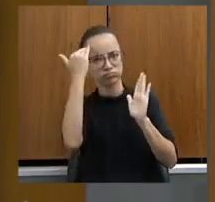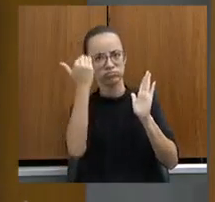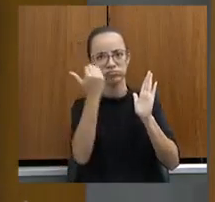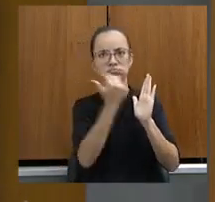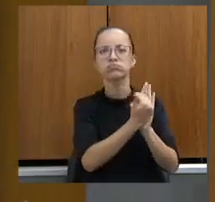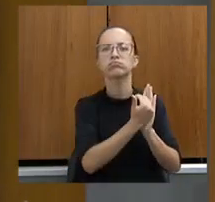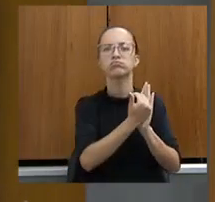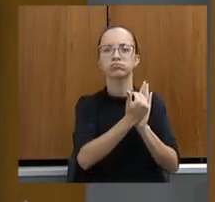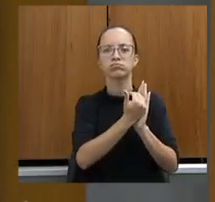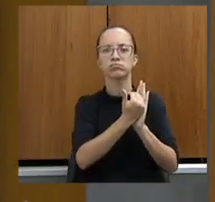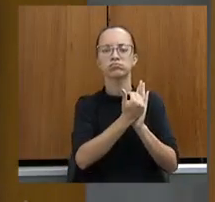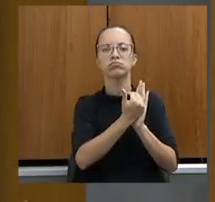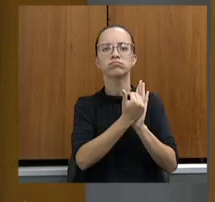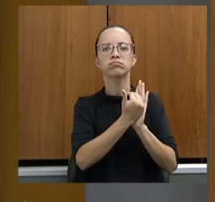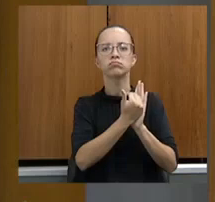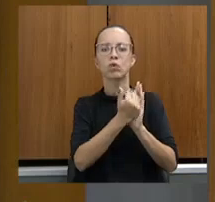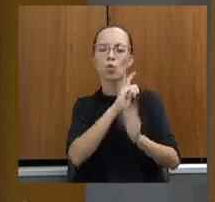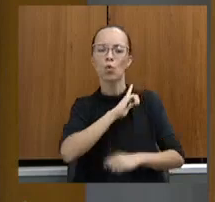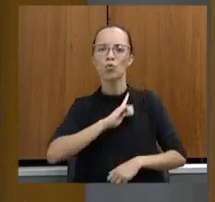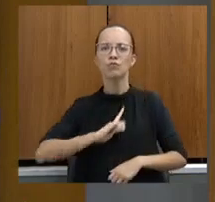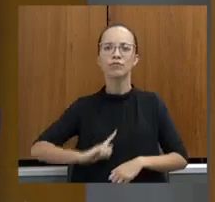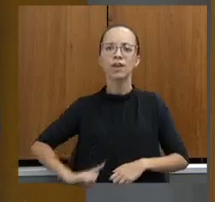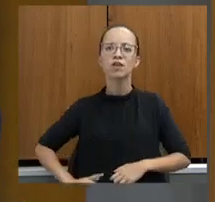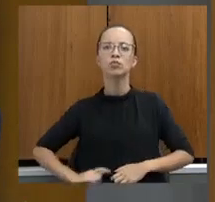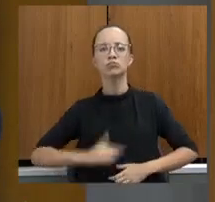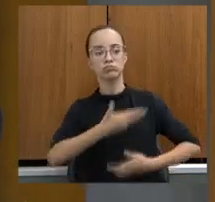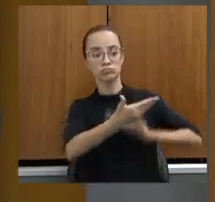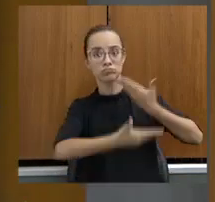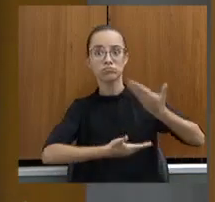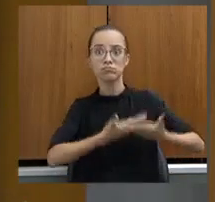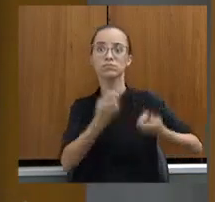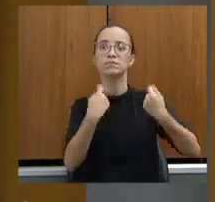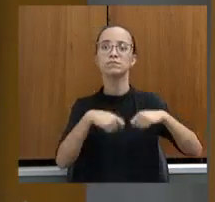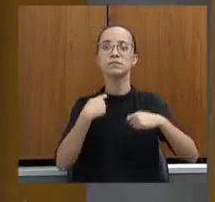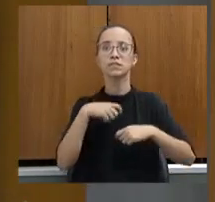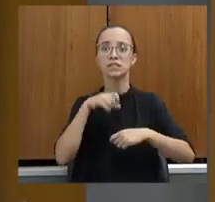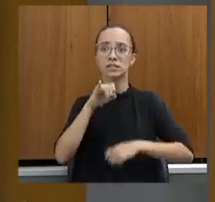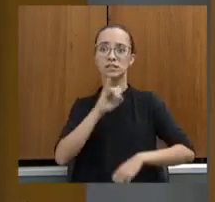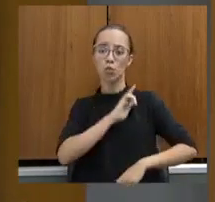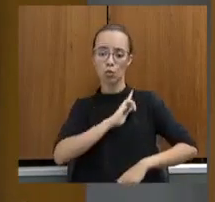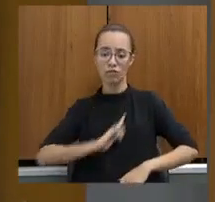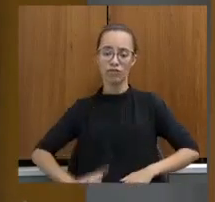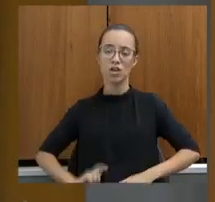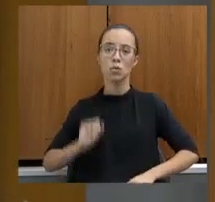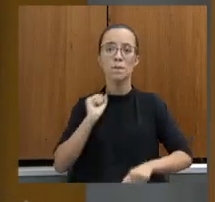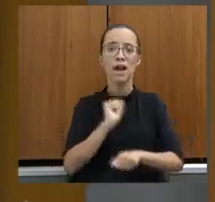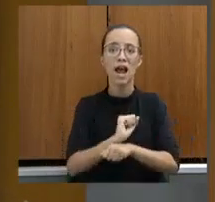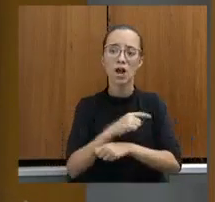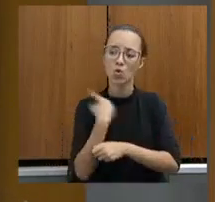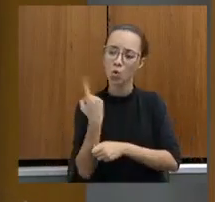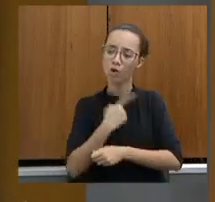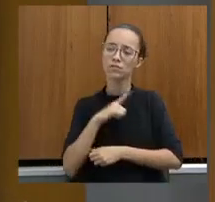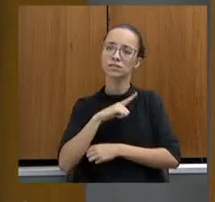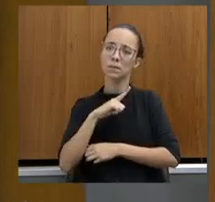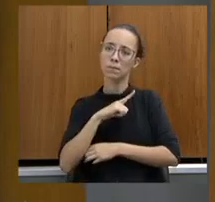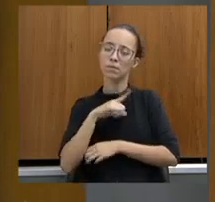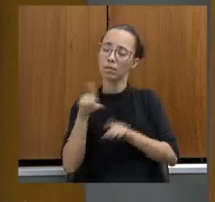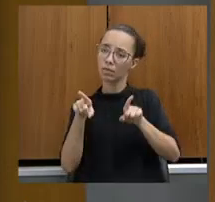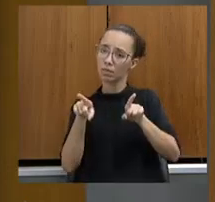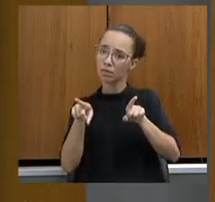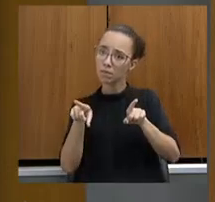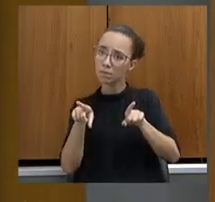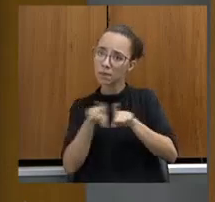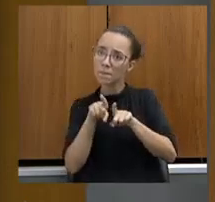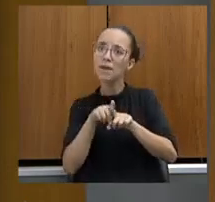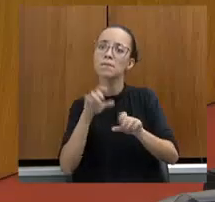o sentimento que move o governo Porque se o governo parar Nós também vamos parar Então quer deixar aqui secretário